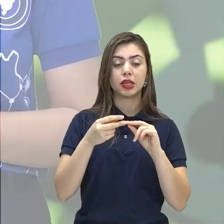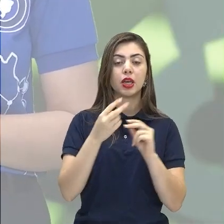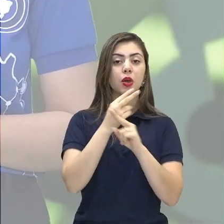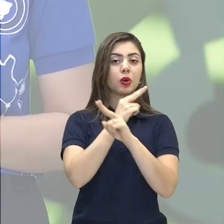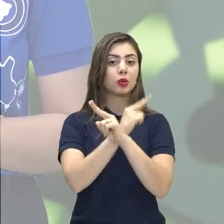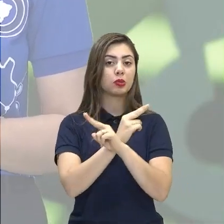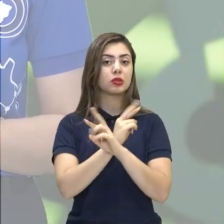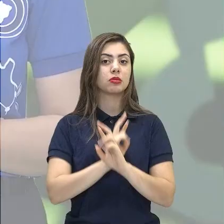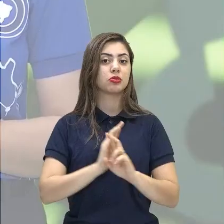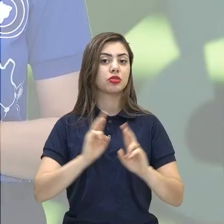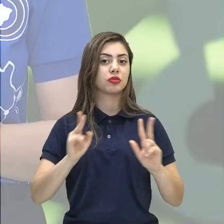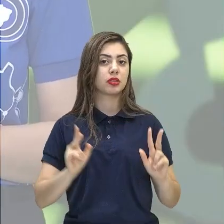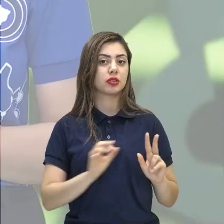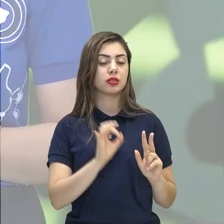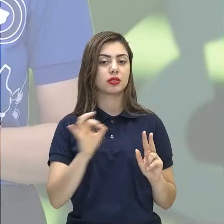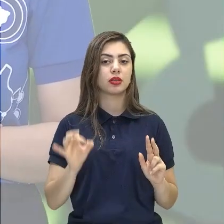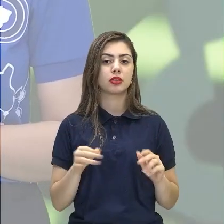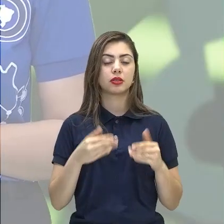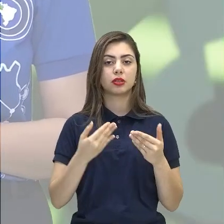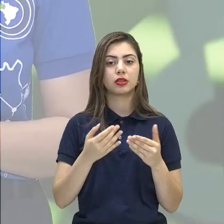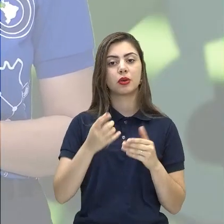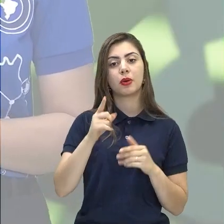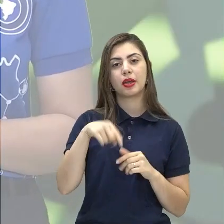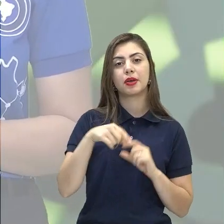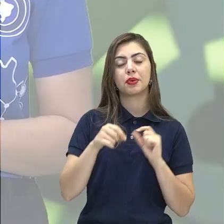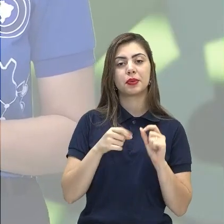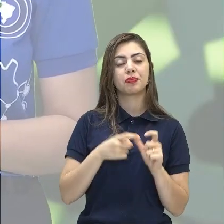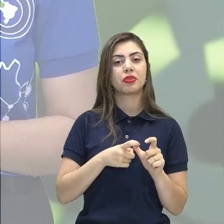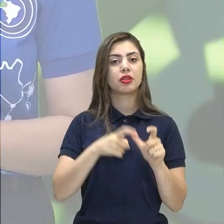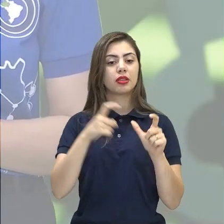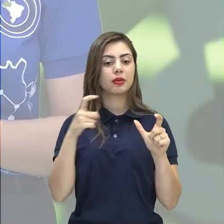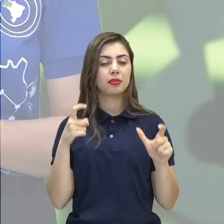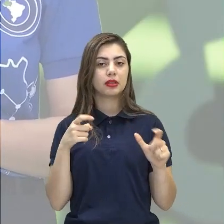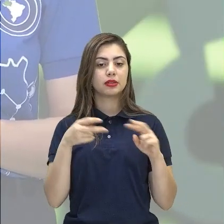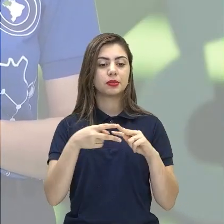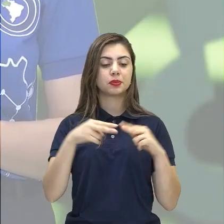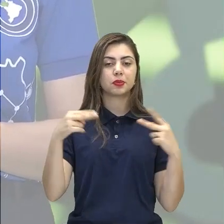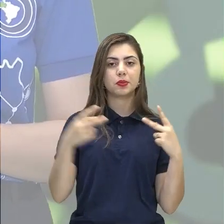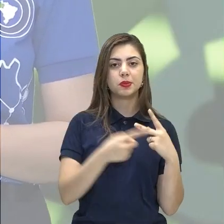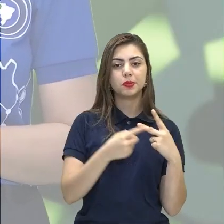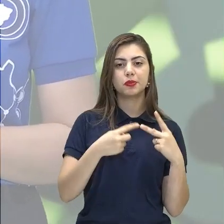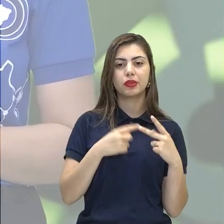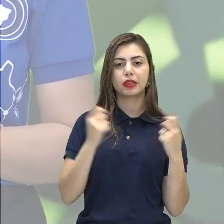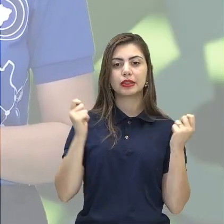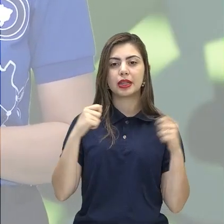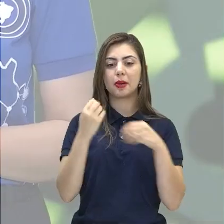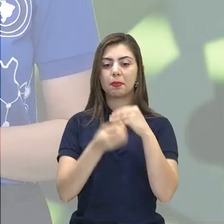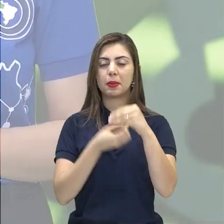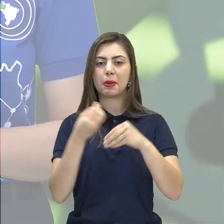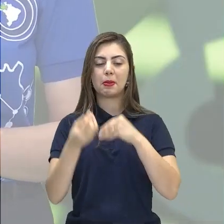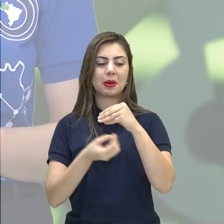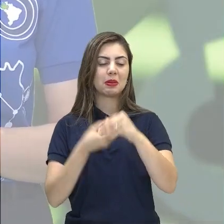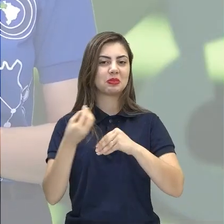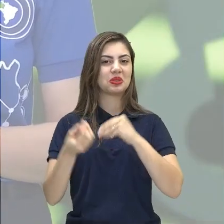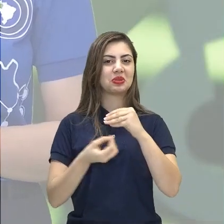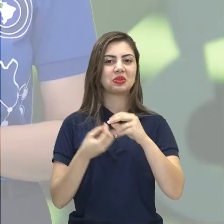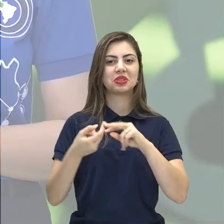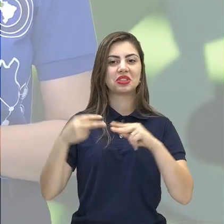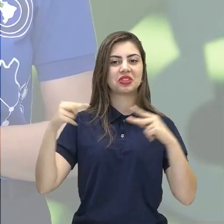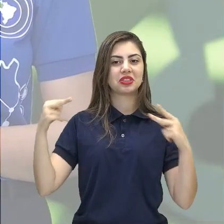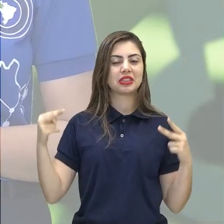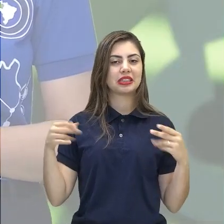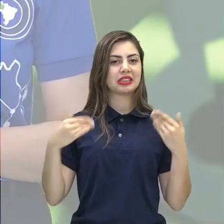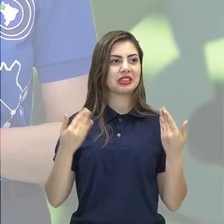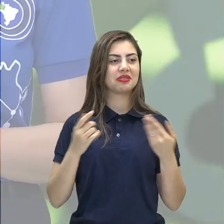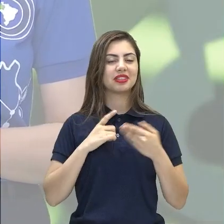diferentes. Essa independência na segregação dos alelos permite a formação de múltiplas combinações genéticas, o que resulta em uma